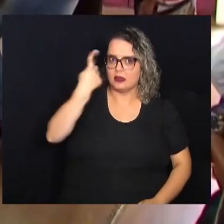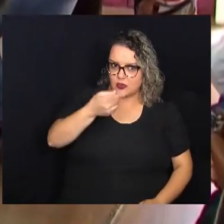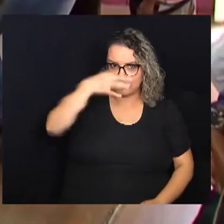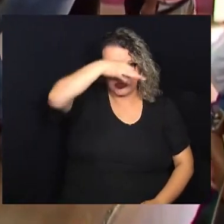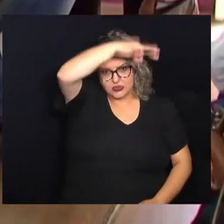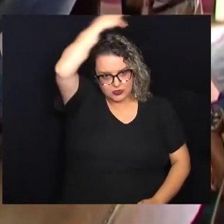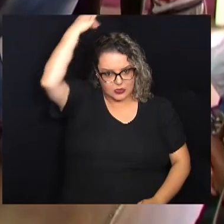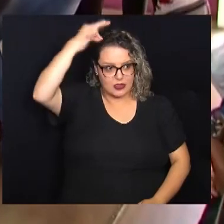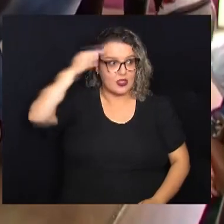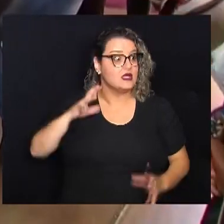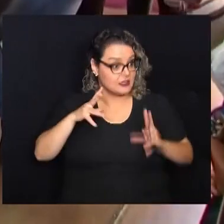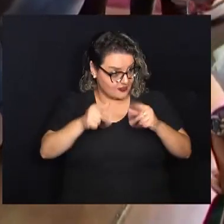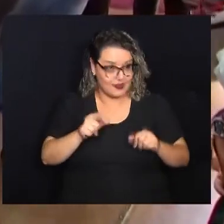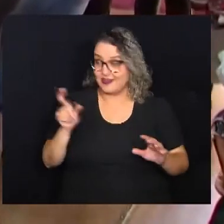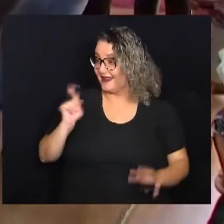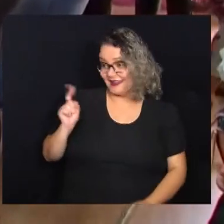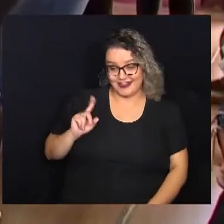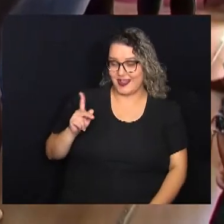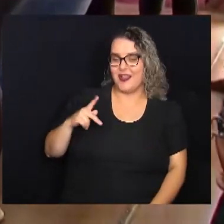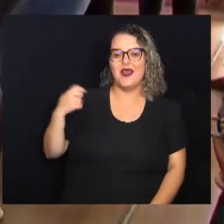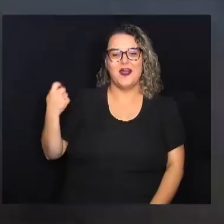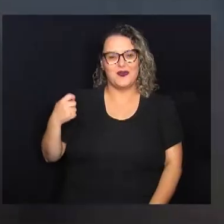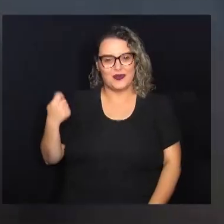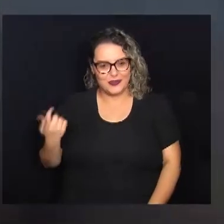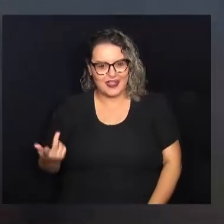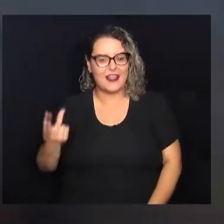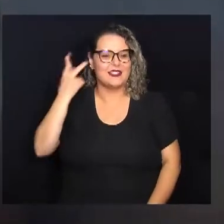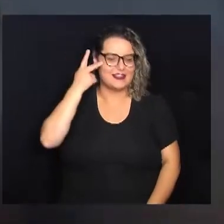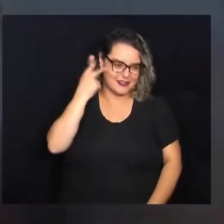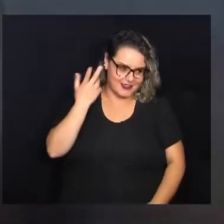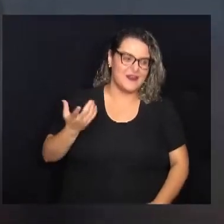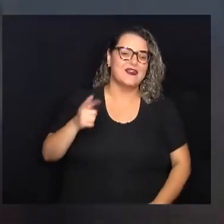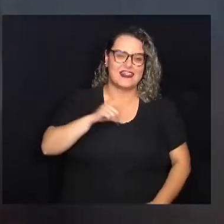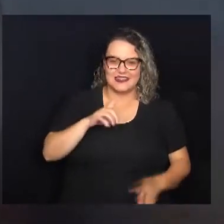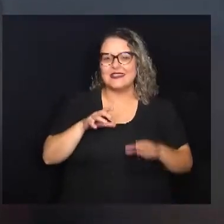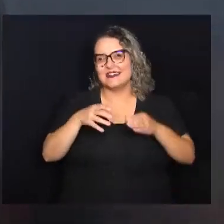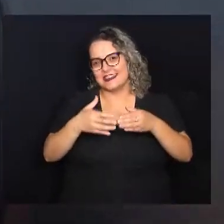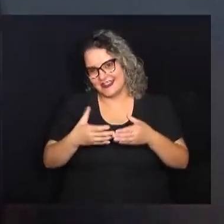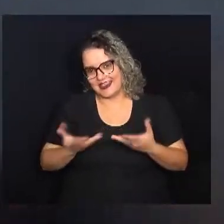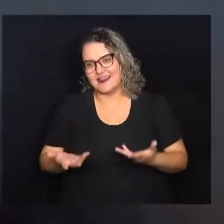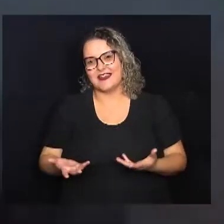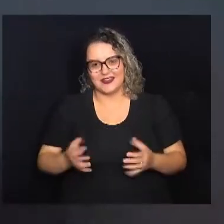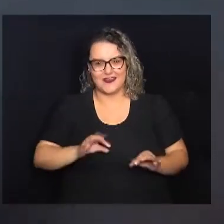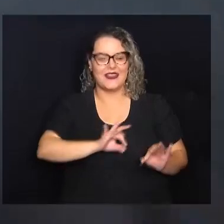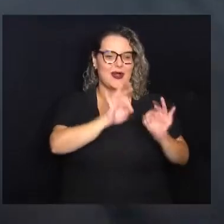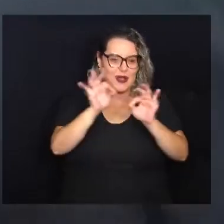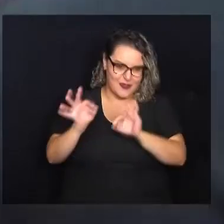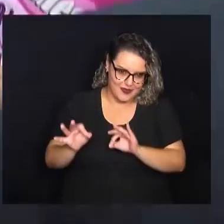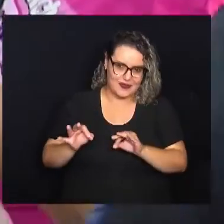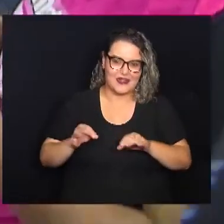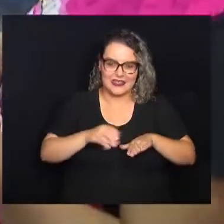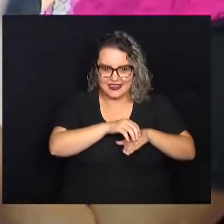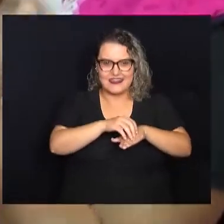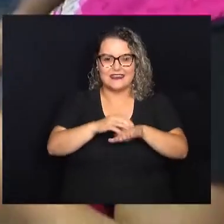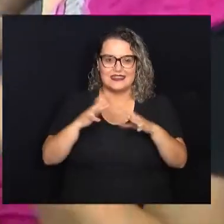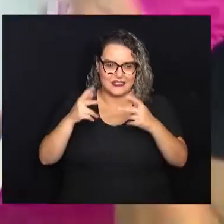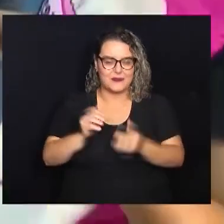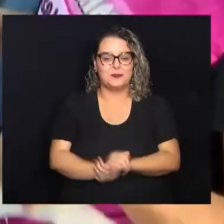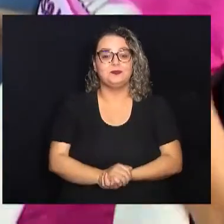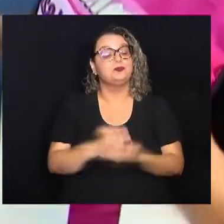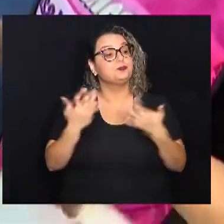Não, eu estava em Porto Alegre, também estava em São Paulo, mas ainda bem a gente tem uma equipe para acompanhar a carreta durante o trajeto todo. Bom, vamos